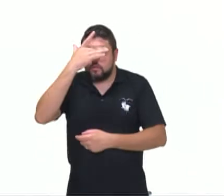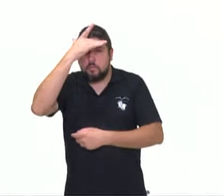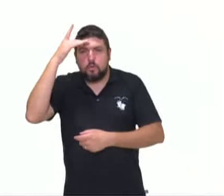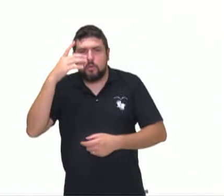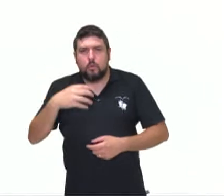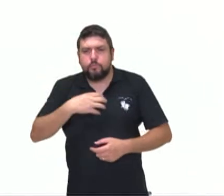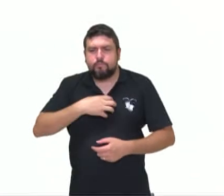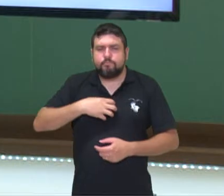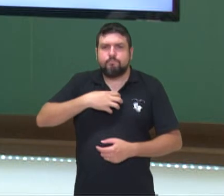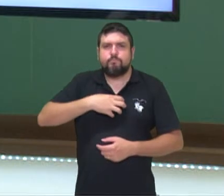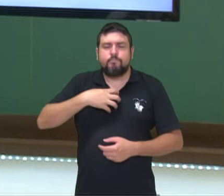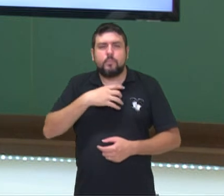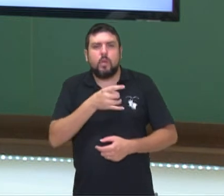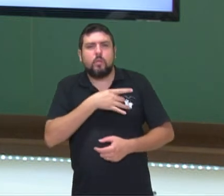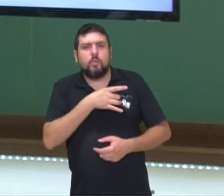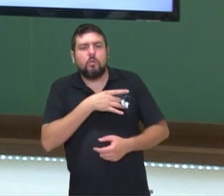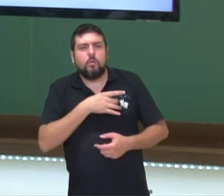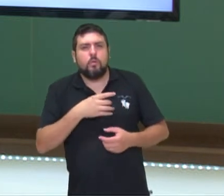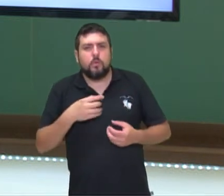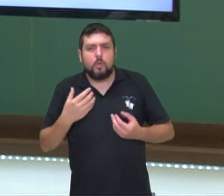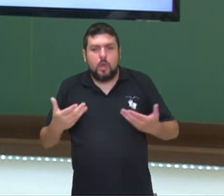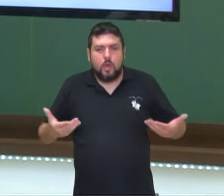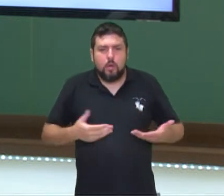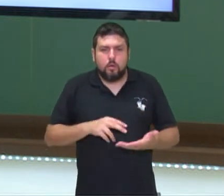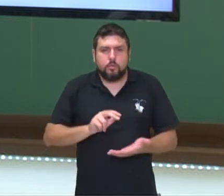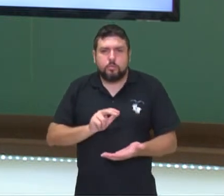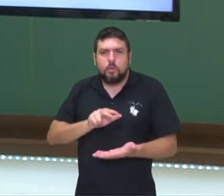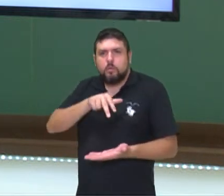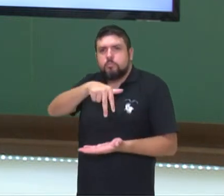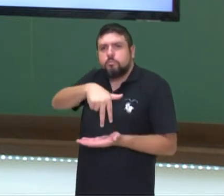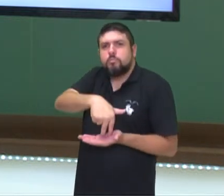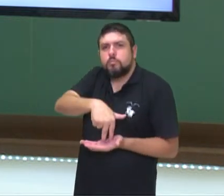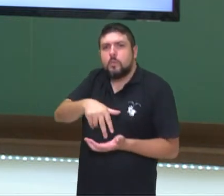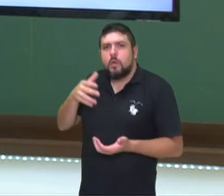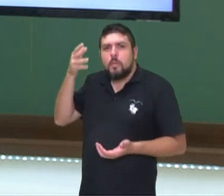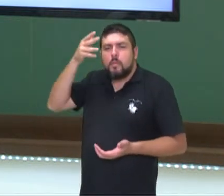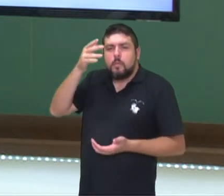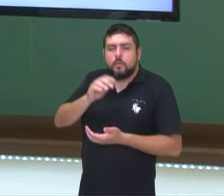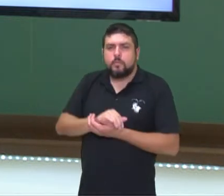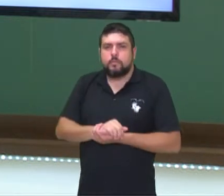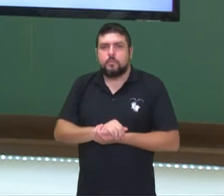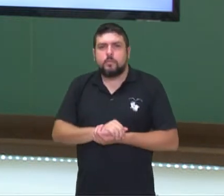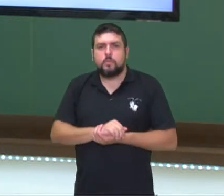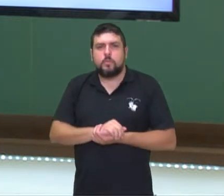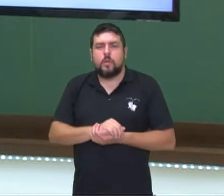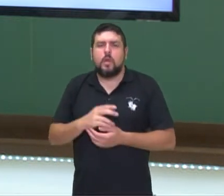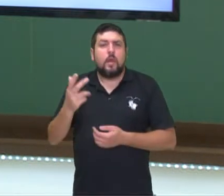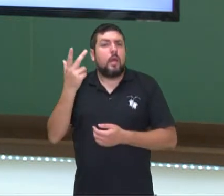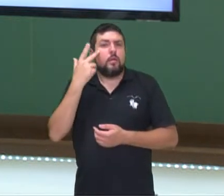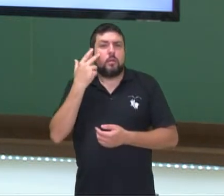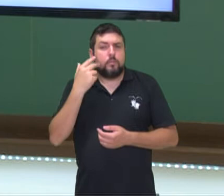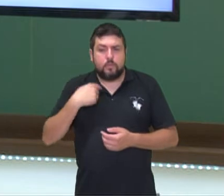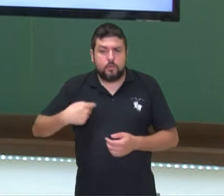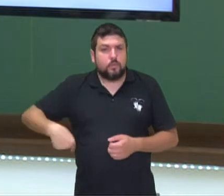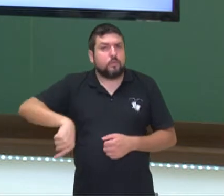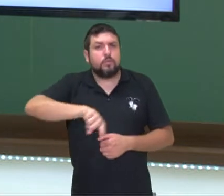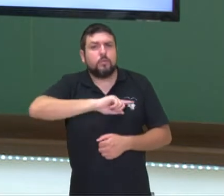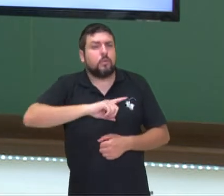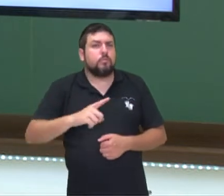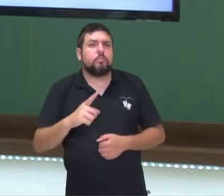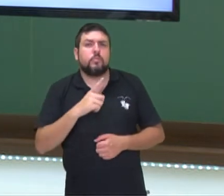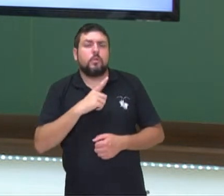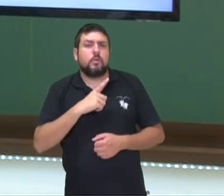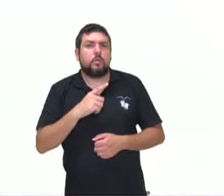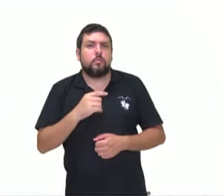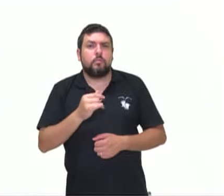fazer um discurso. Ora, os discursos são momentos que fazem parte da nossa rotina. Sim, seja